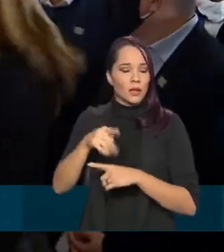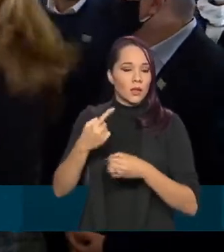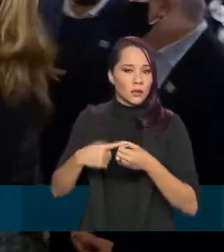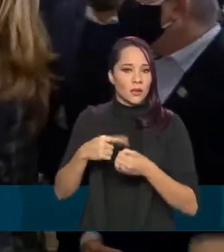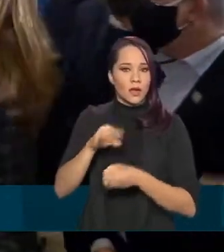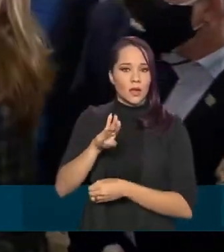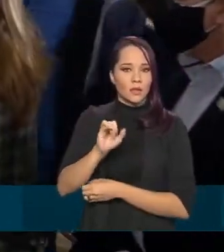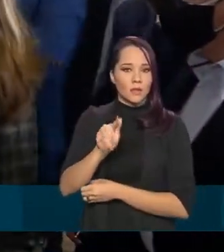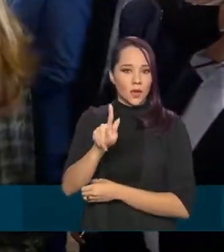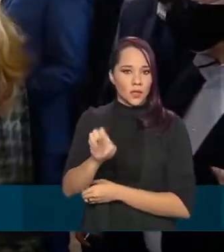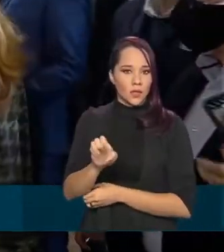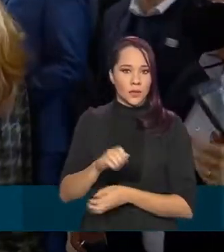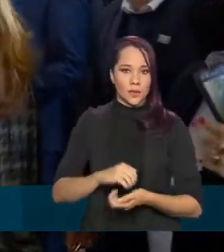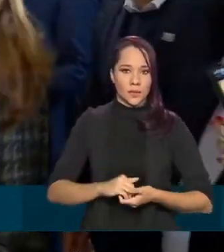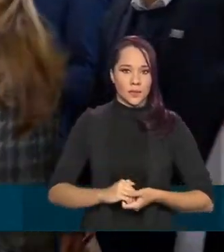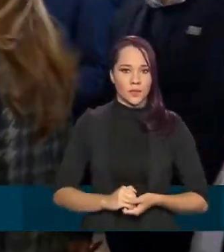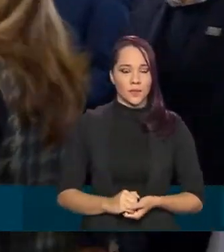Bagé.